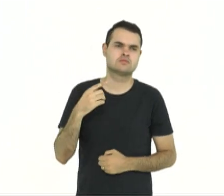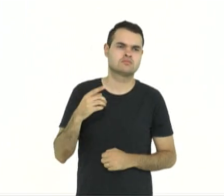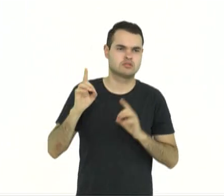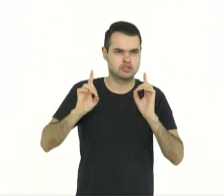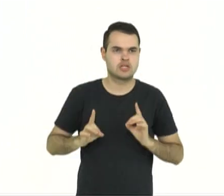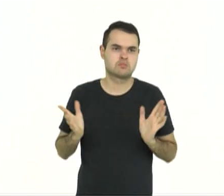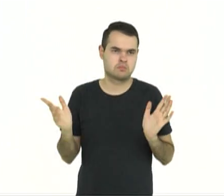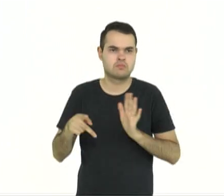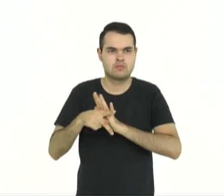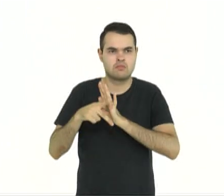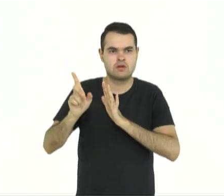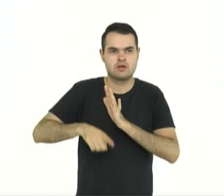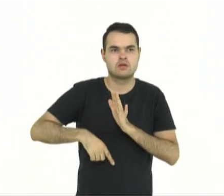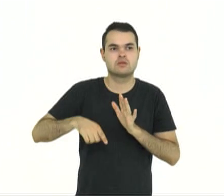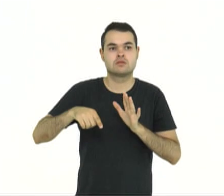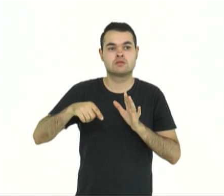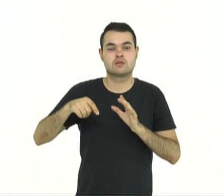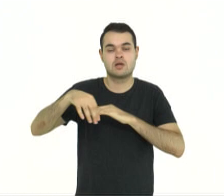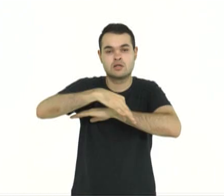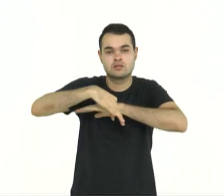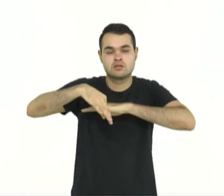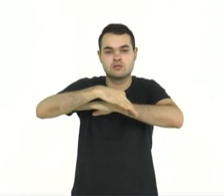psicologia e contador público.